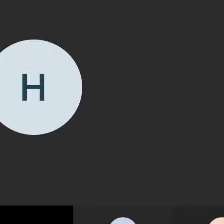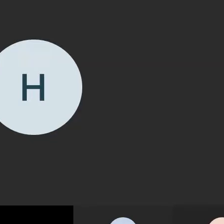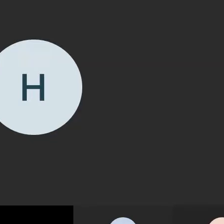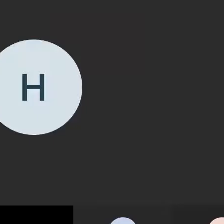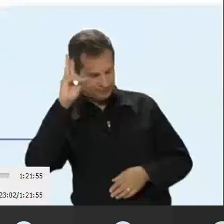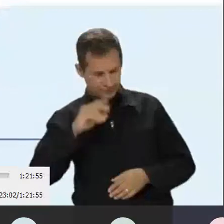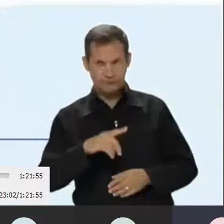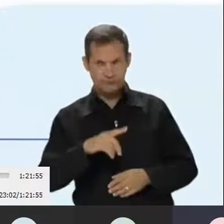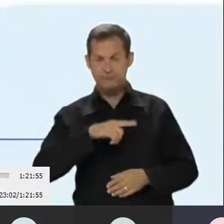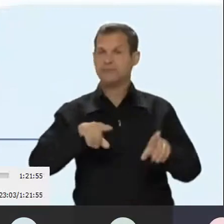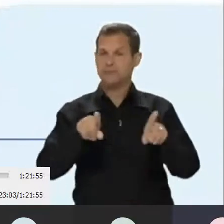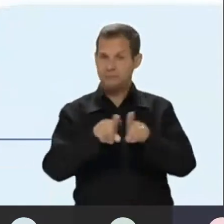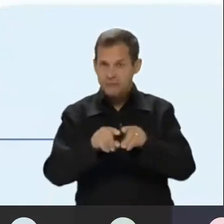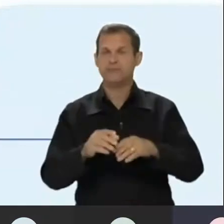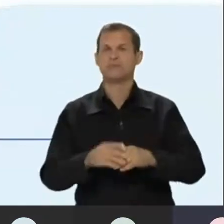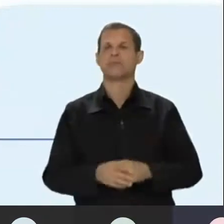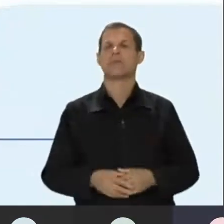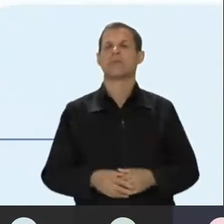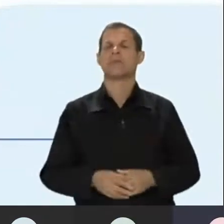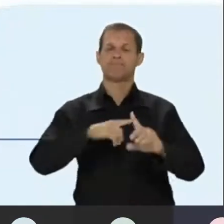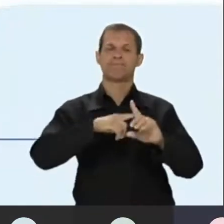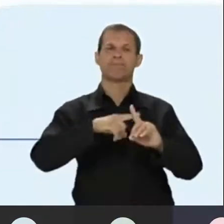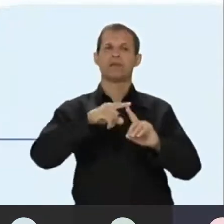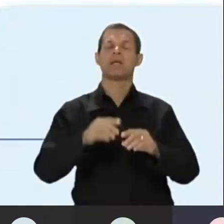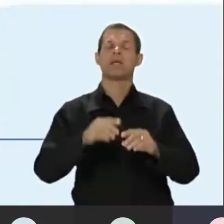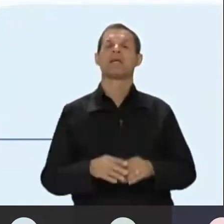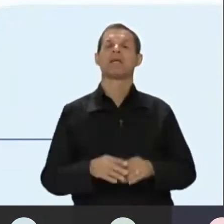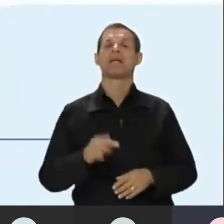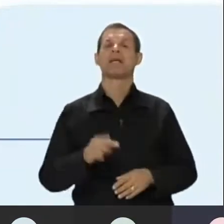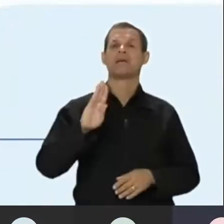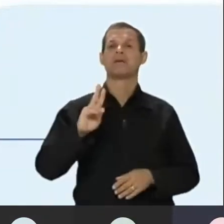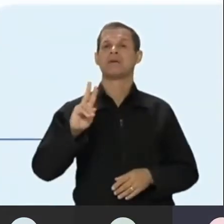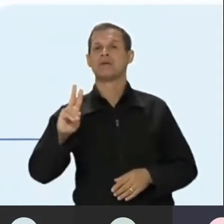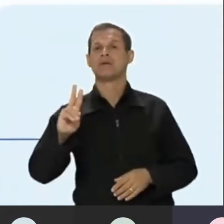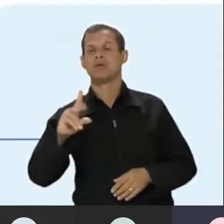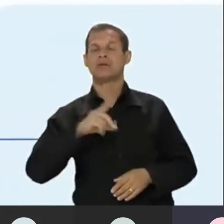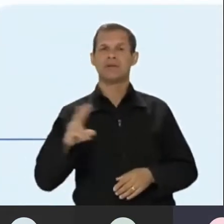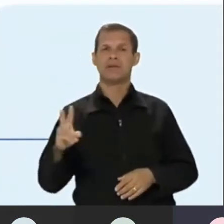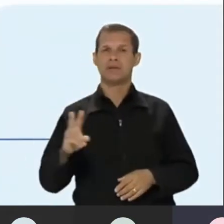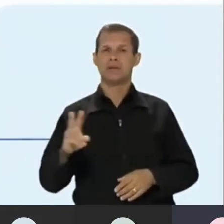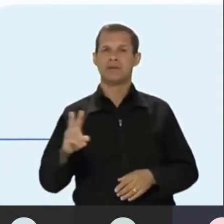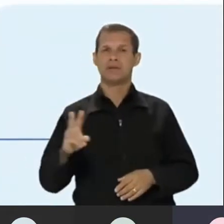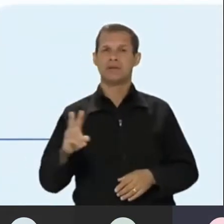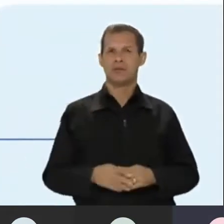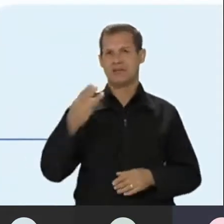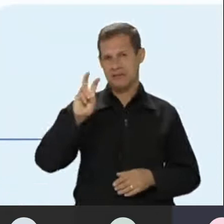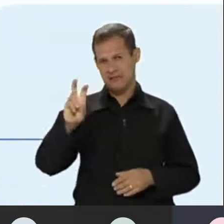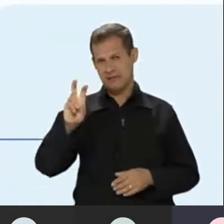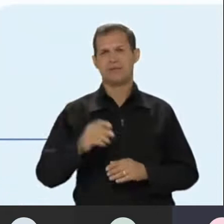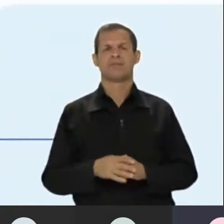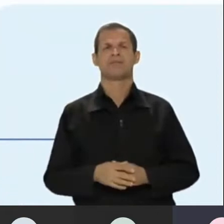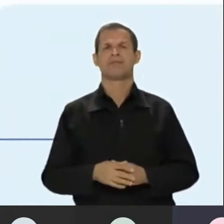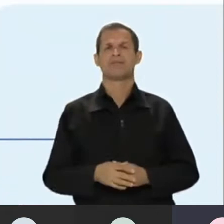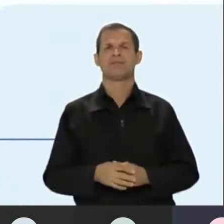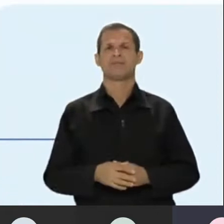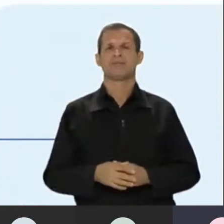Lembra que aqui para a parte de cima nós também temos a temperatura de bulbo úmido, então eu vou pegar aqui esse valor de